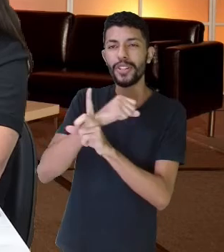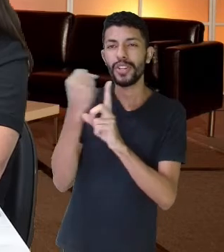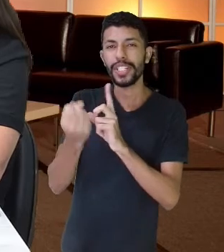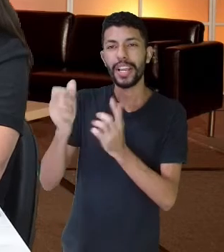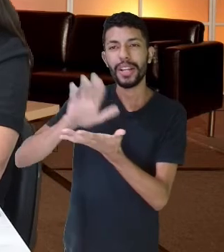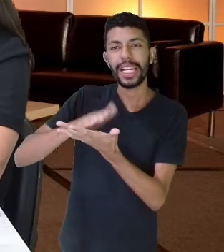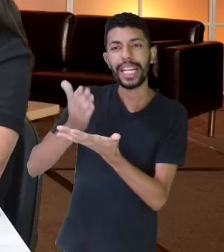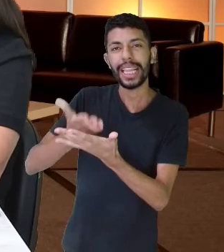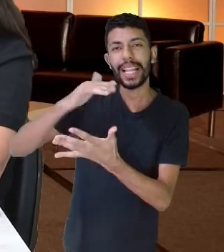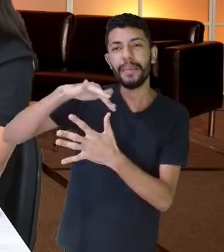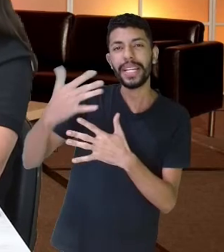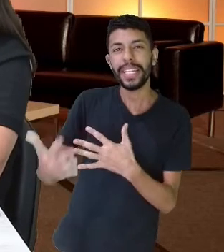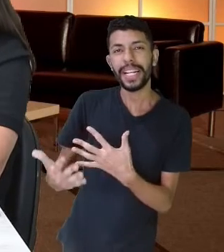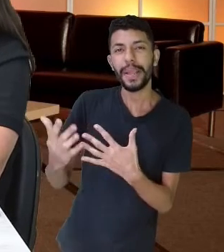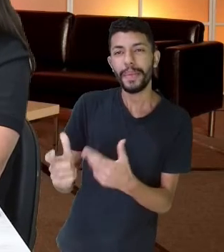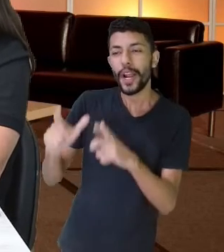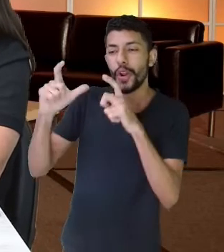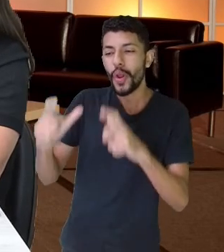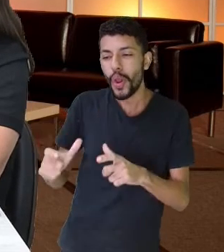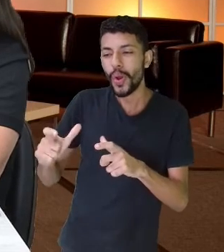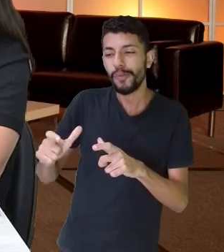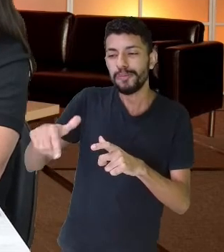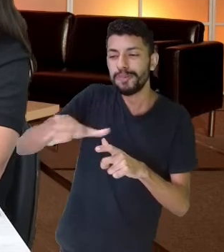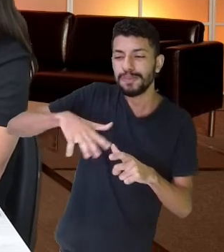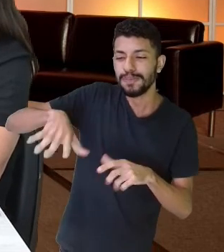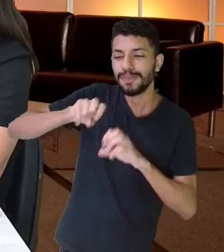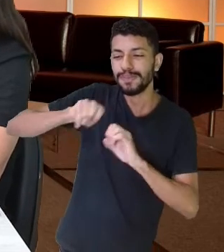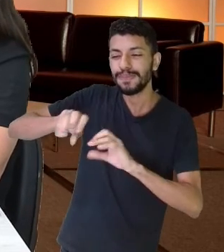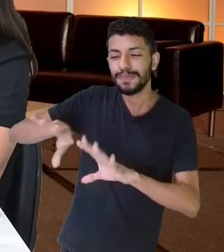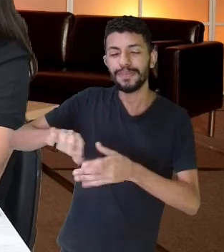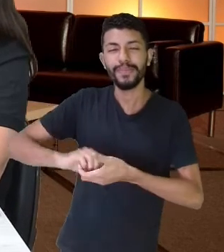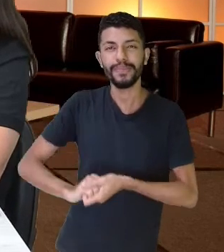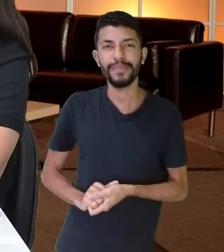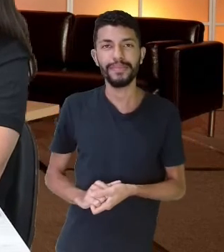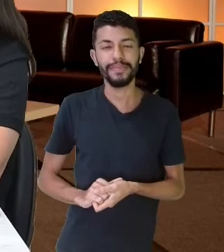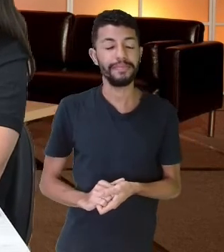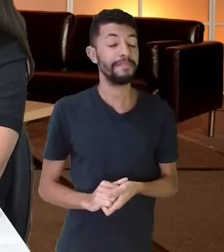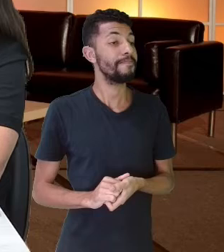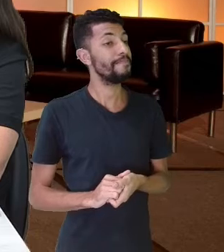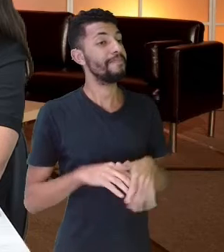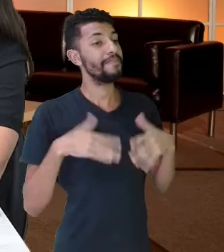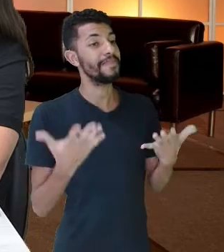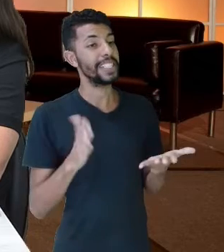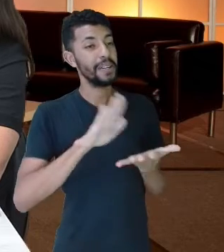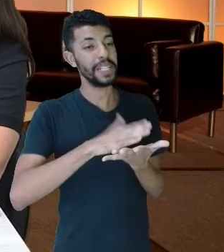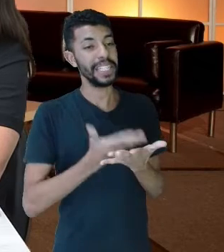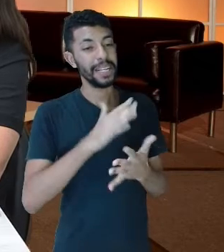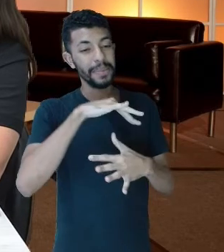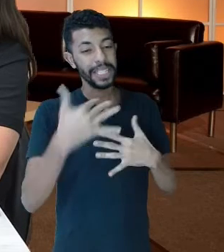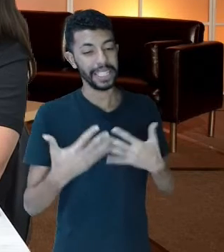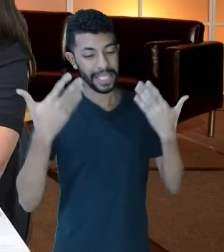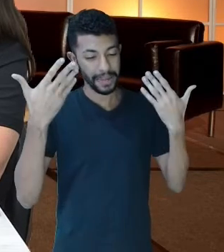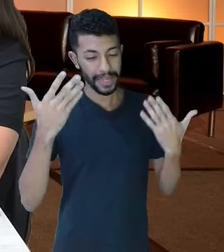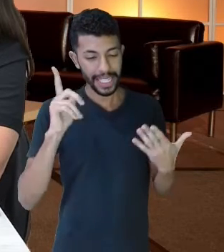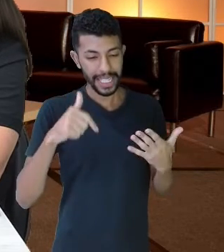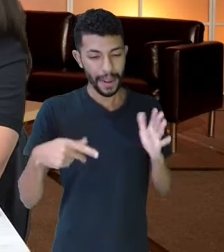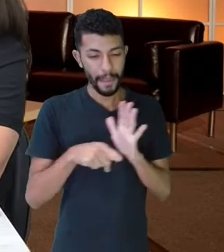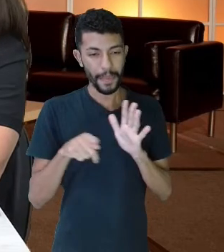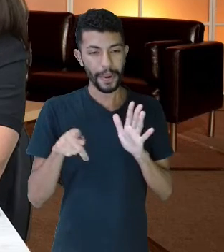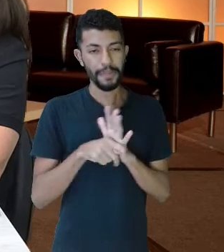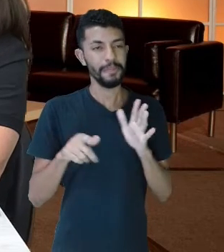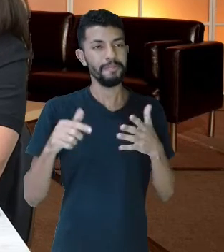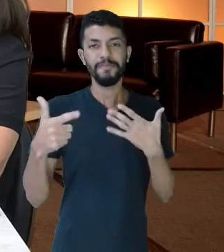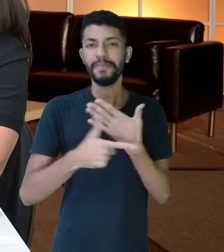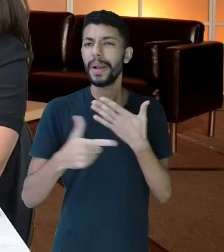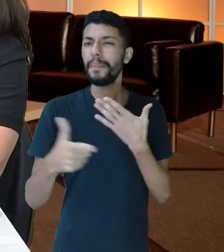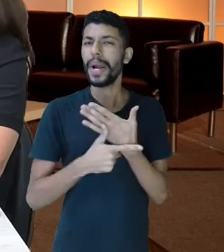como intérprete no ambiente educacional? Ser intérprete de Libras carrega consigo um papel social muito